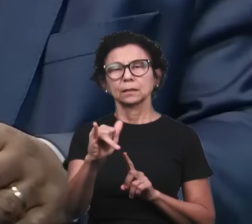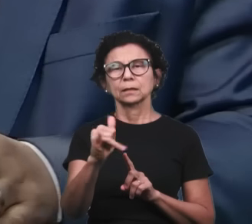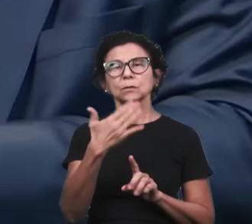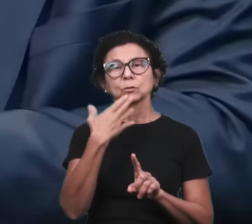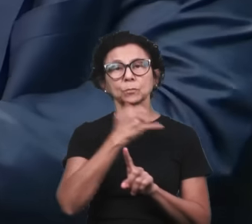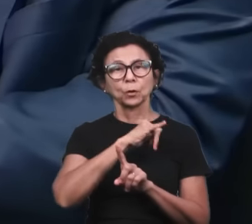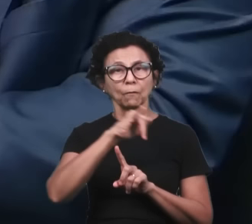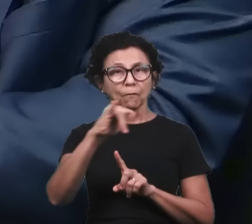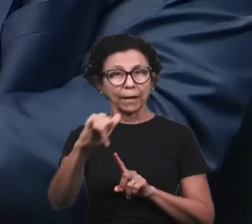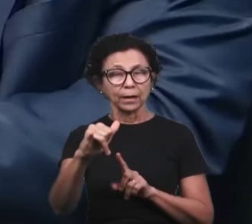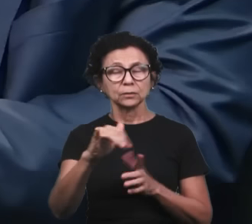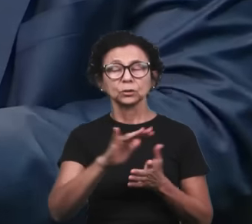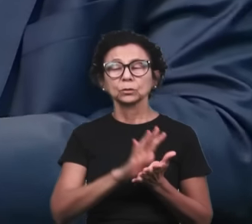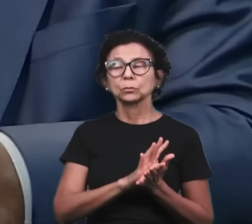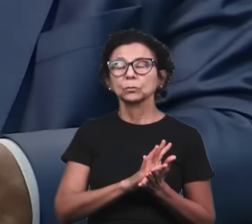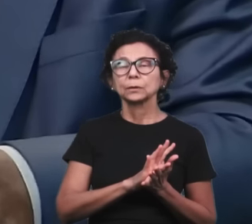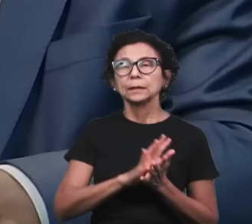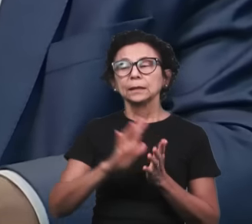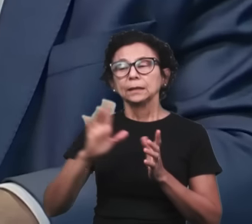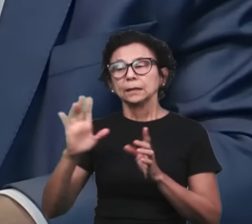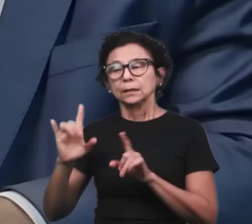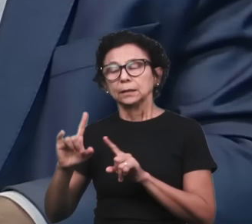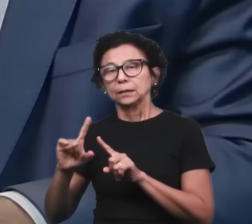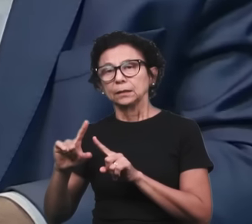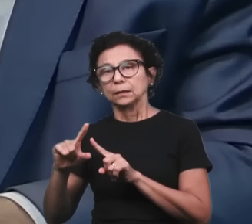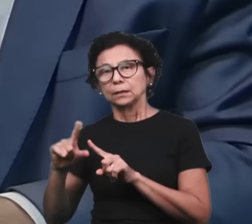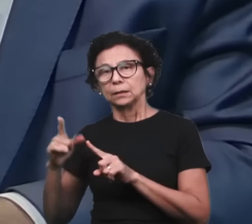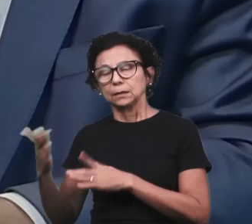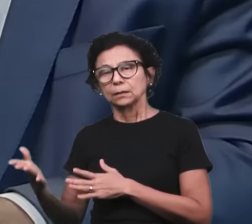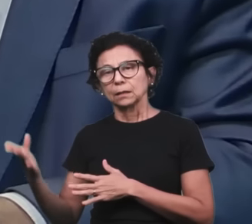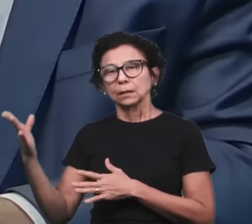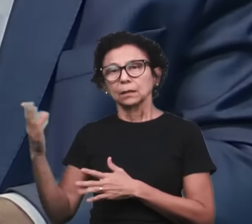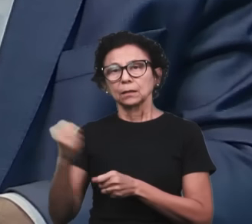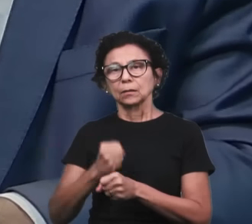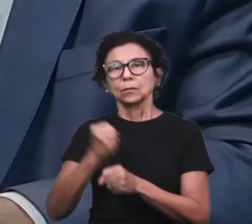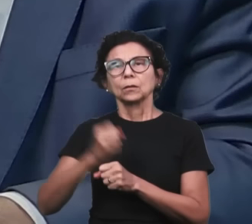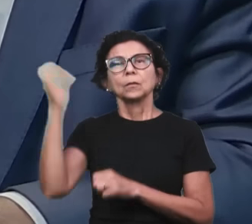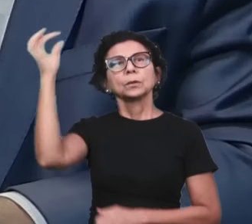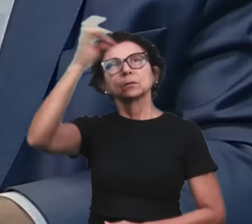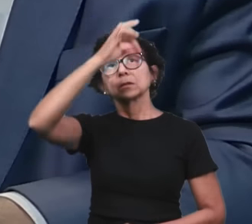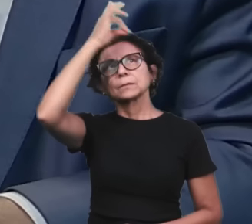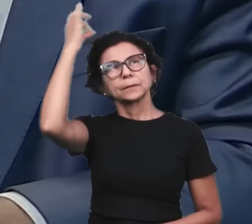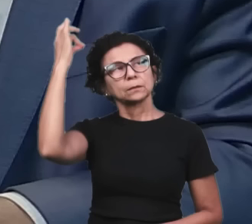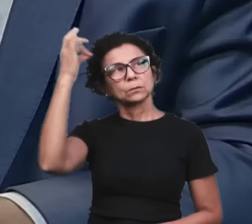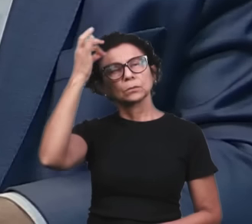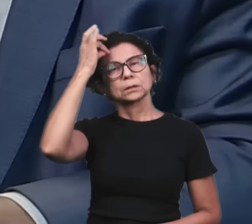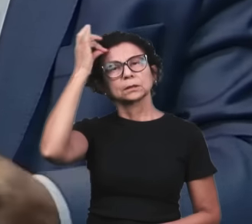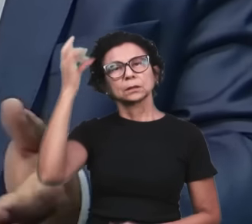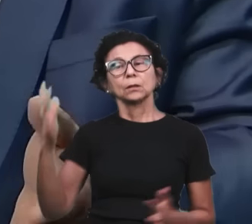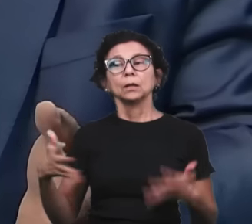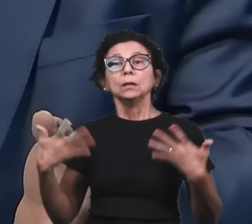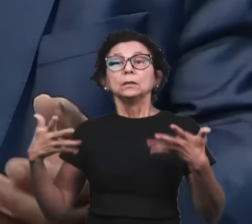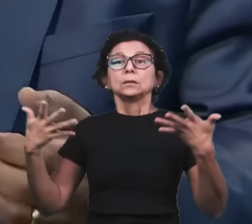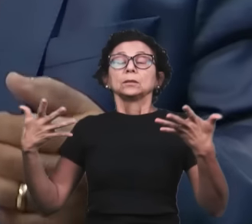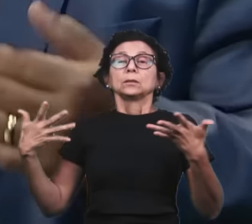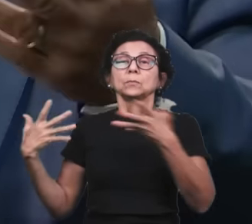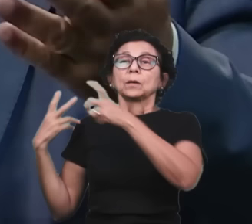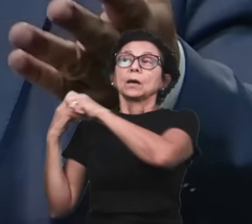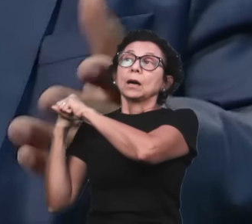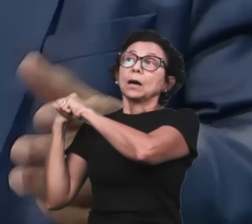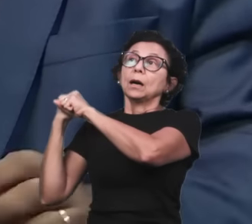especial Abacuque, que fala da obra do Espírito Santo. Aviva, Senhor, a tua obra no meio dos anos. No meio dos anos a